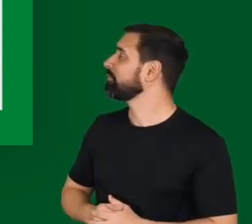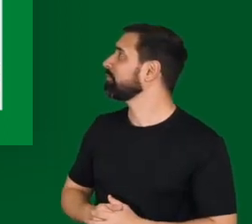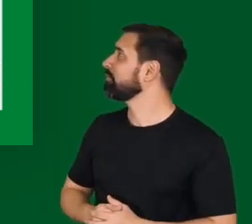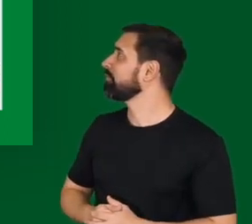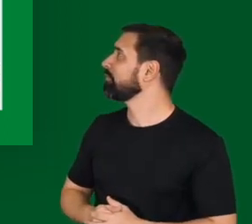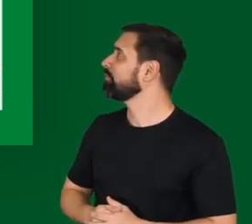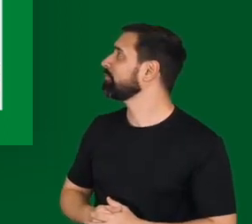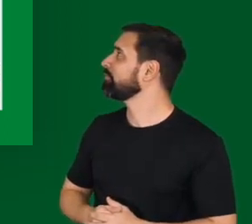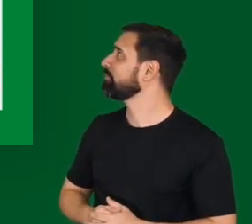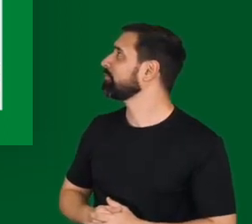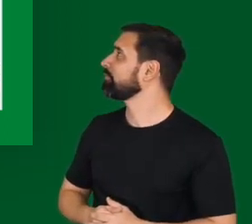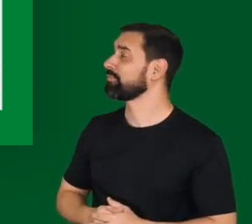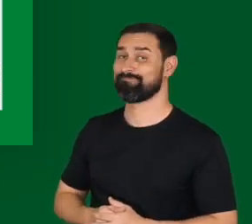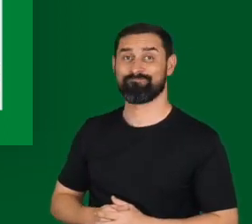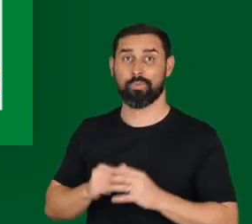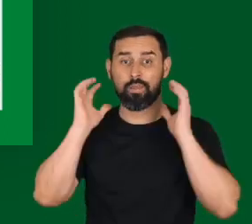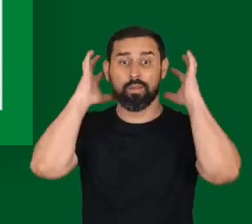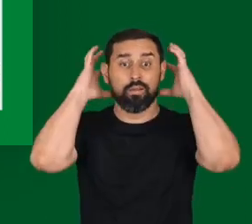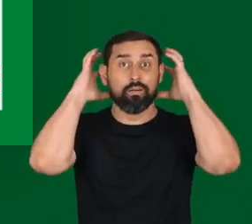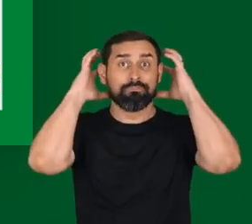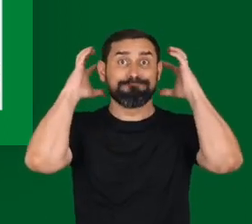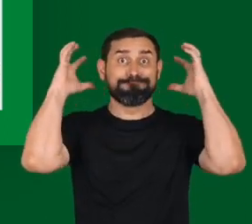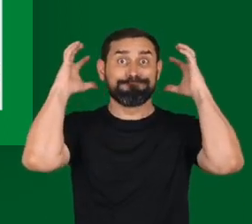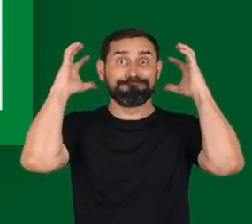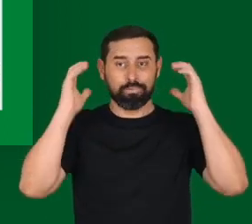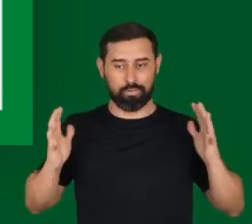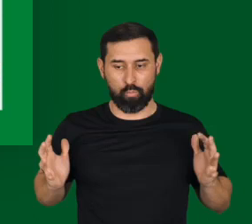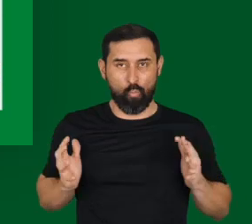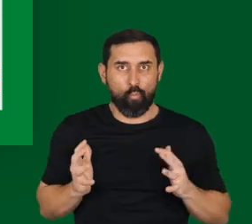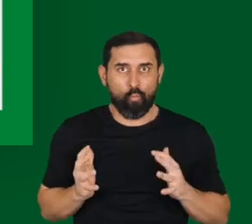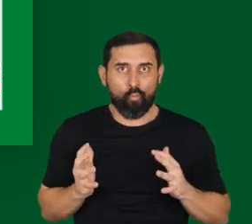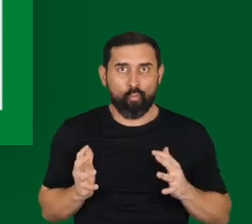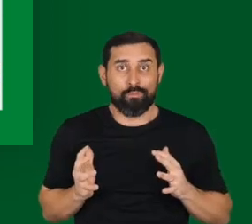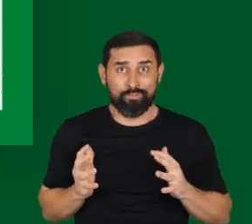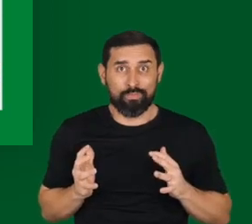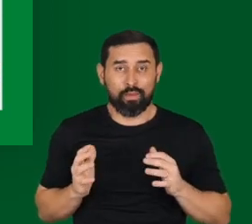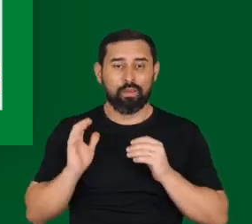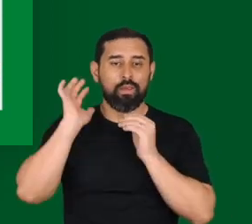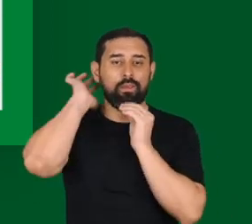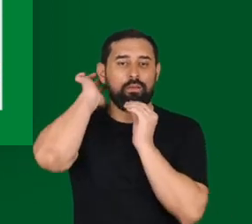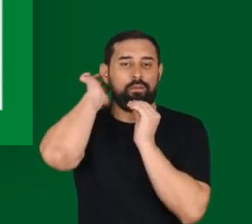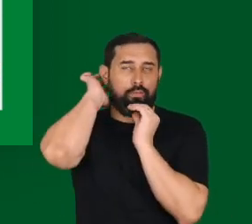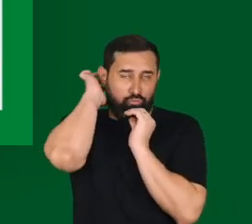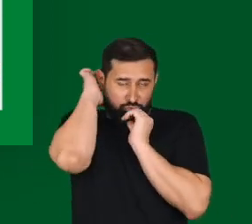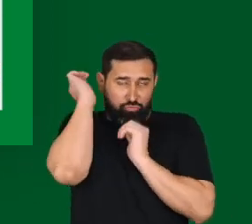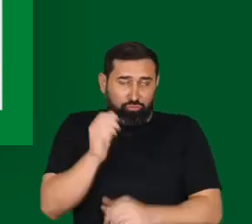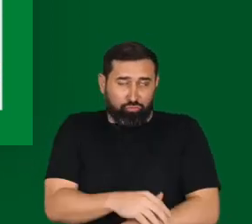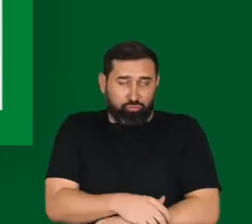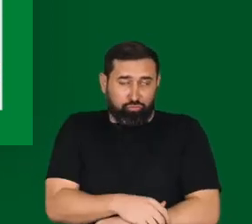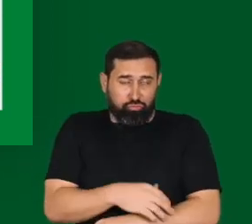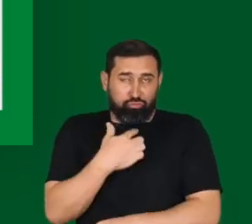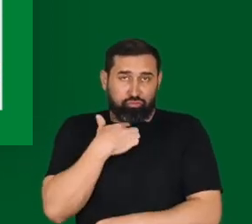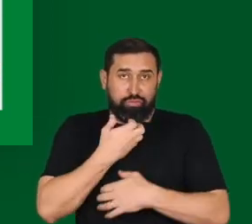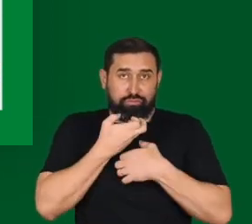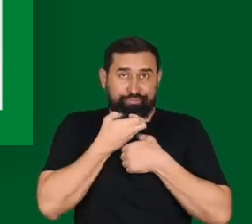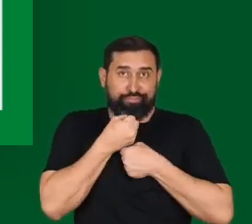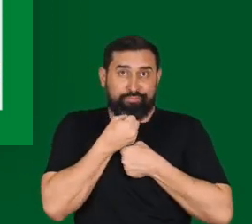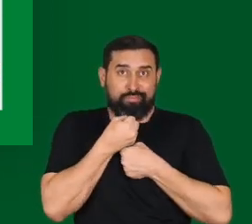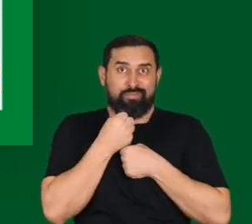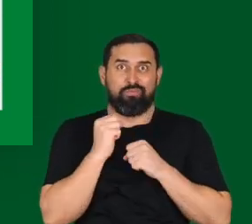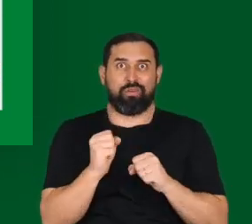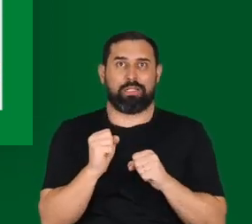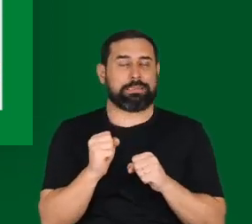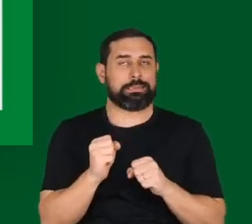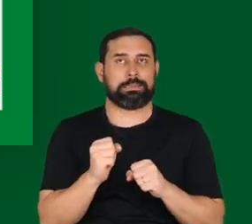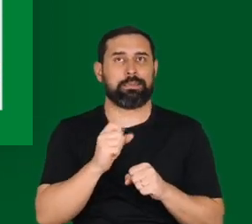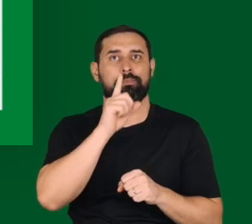da região occipital, ela ser desproporcional ao tórax, eu tenho um fechamento, uma angulação dessa